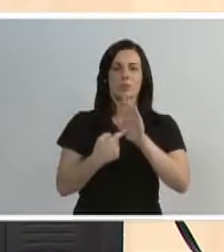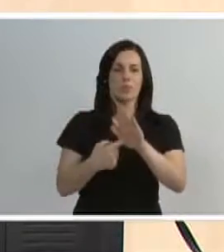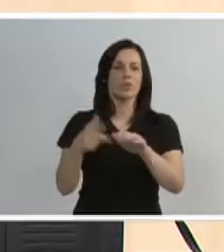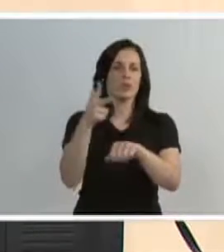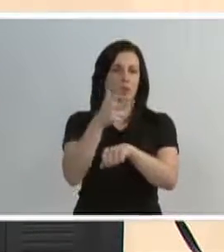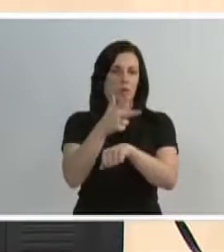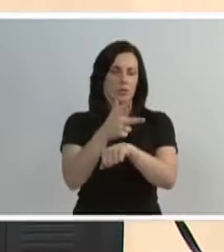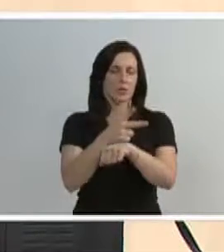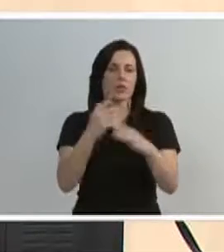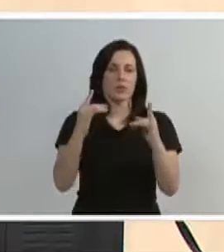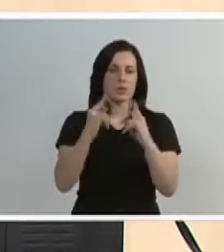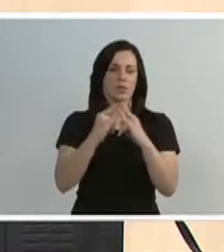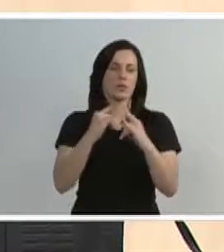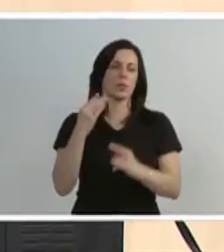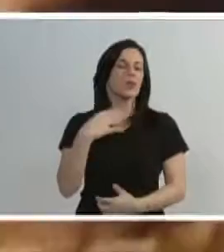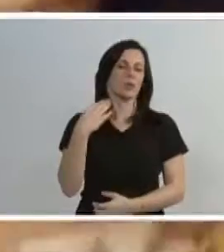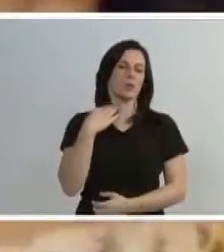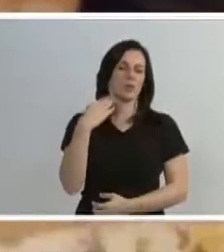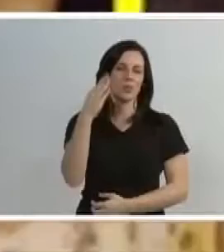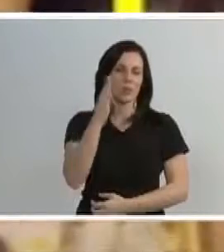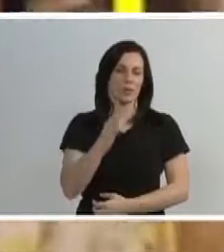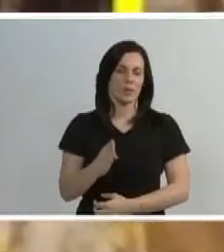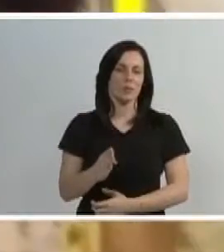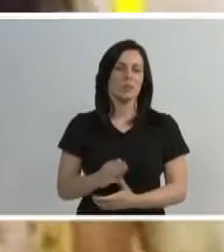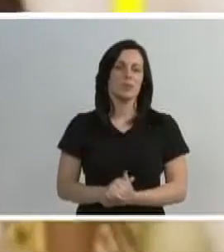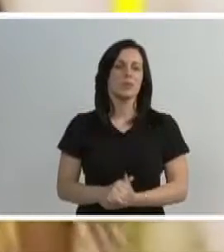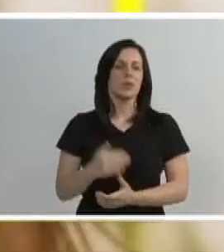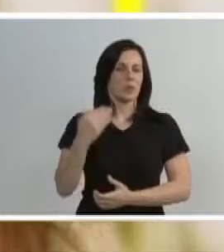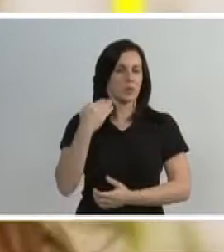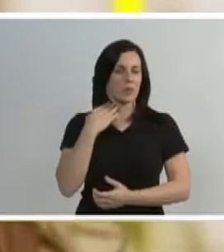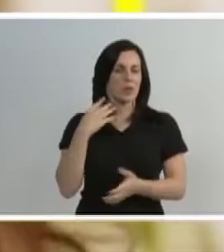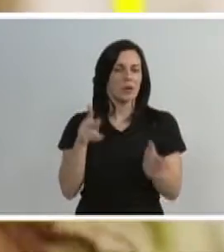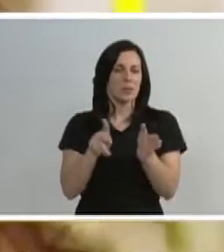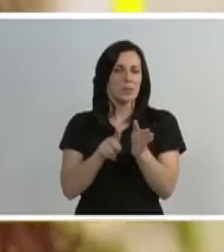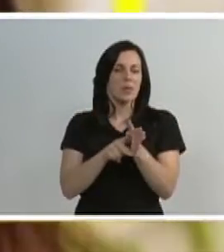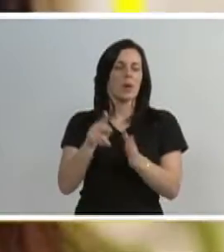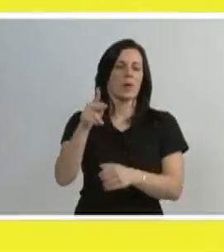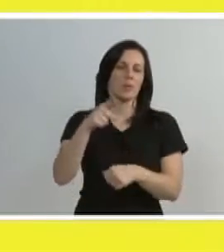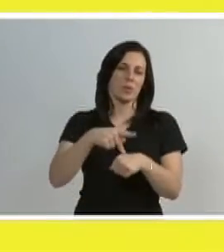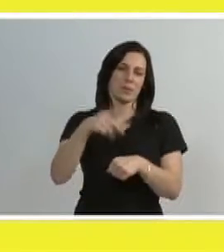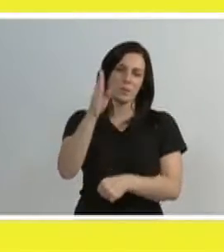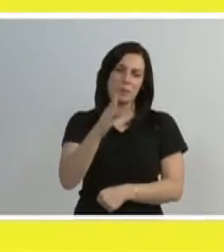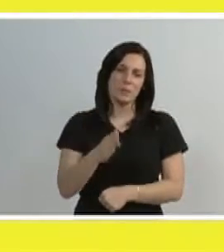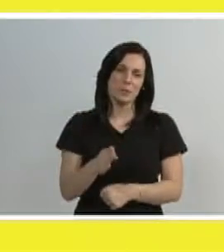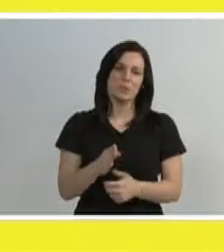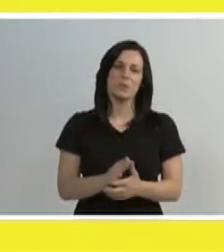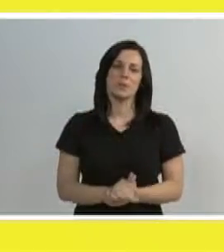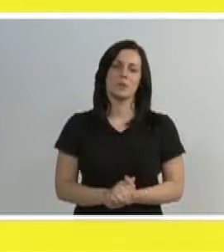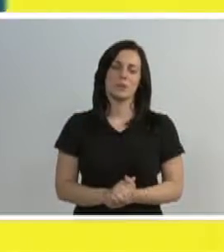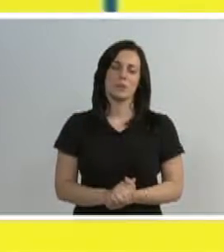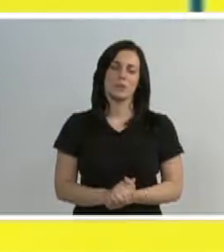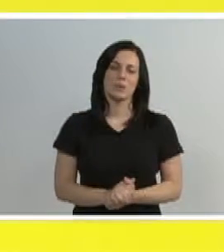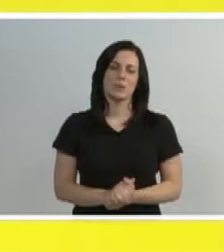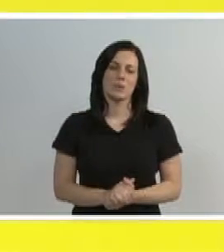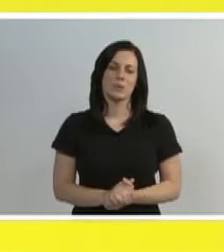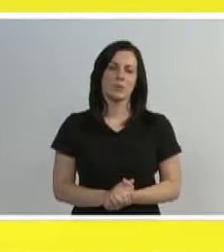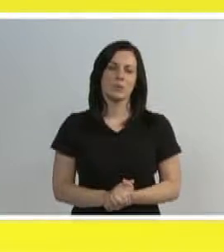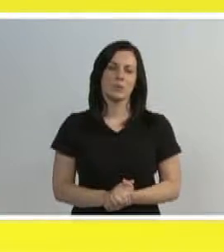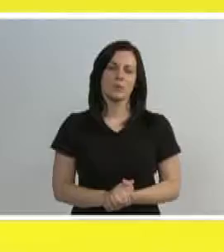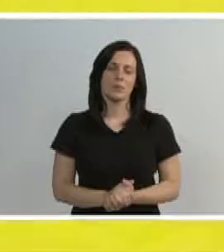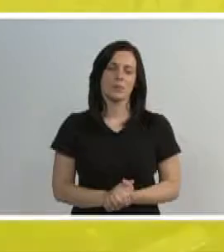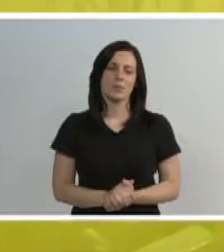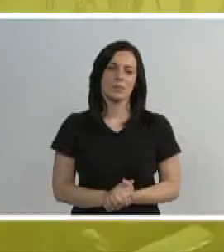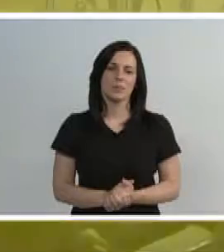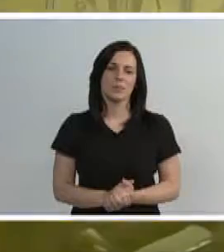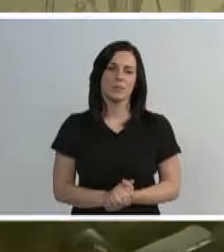no engrandecimento da cidade. Na última terça-feira, a Câmara Municipal de Blumenau foi palco da sessão solene em comemoração